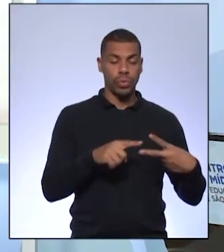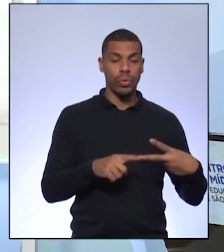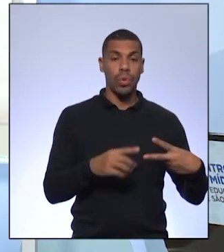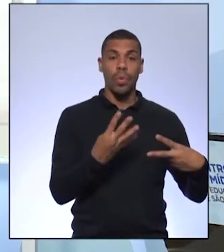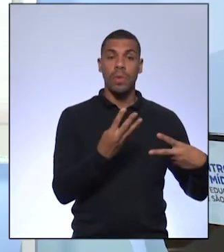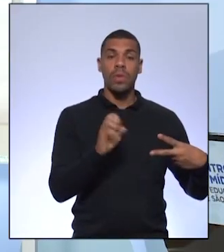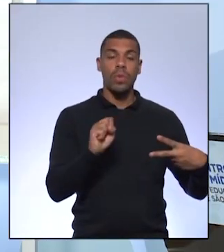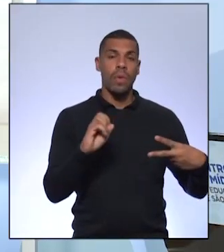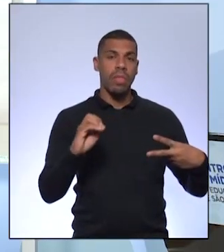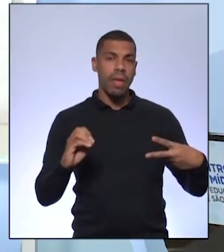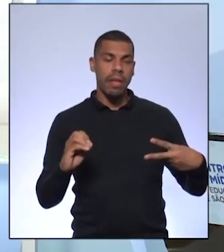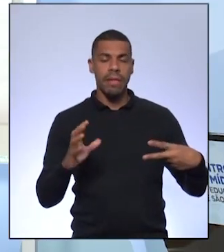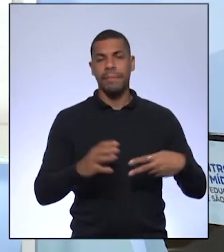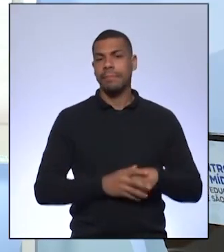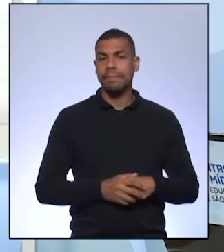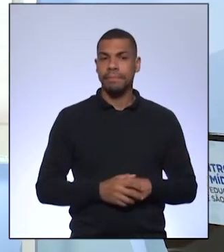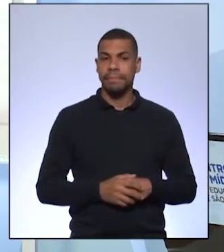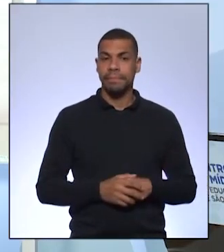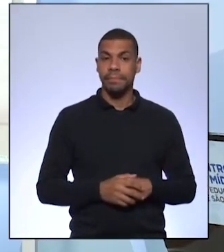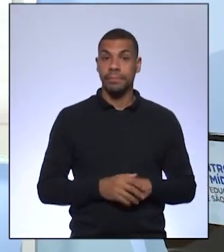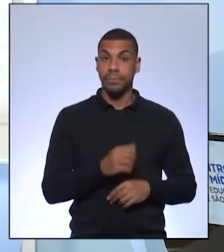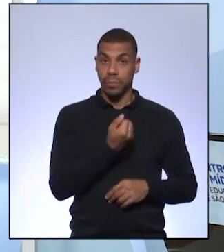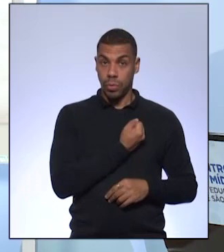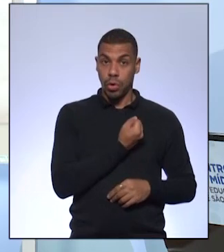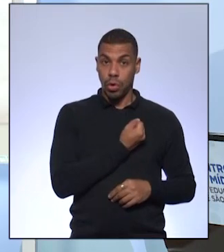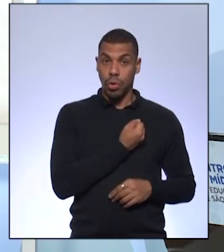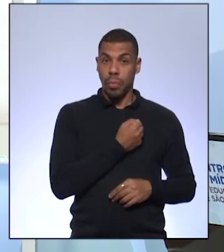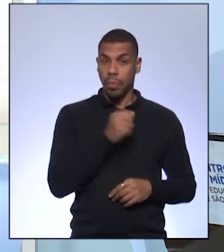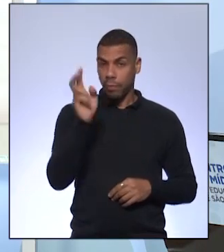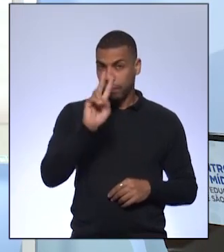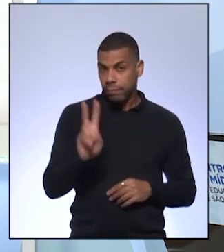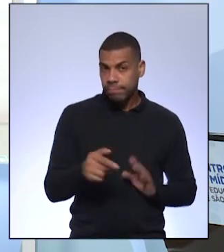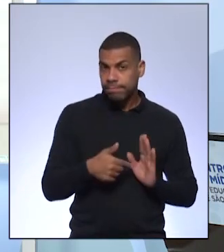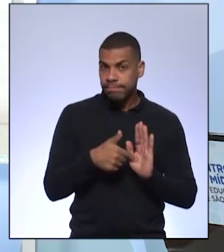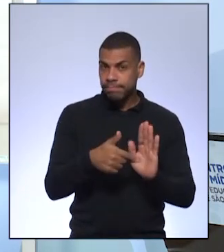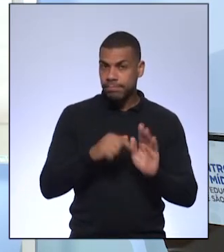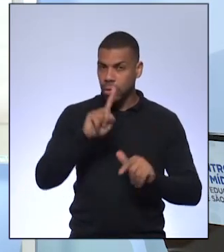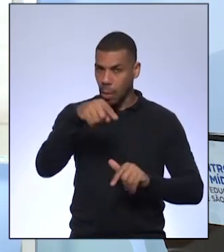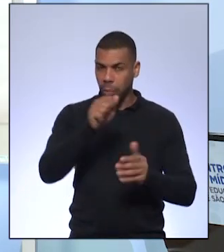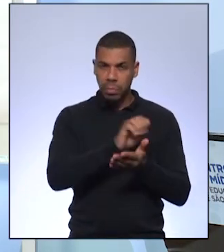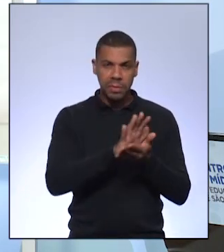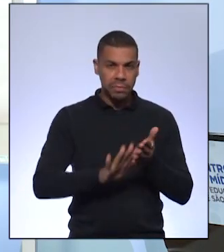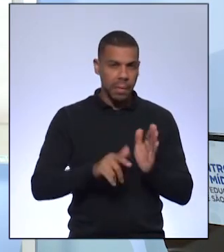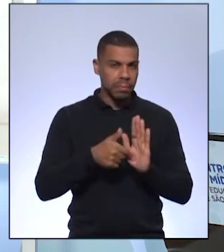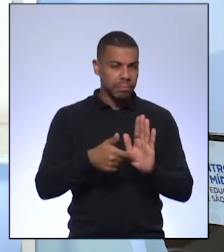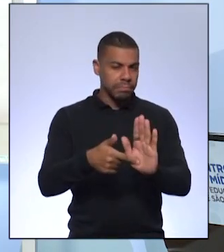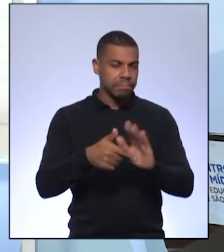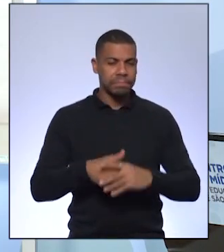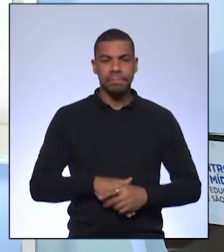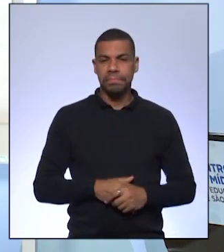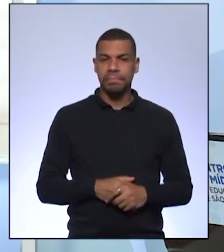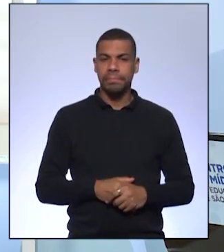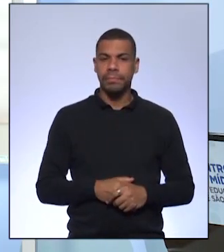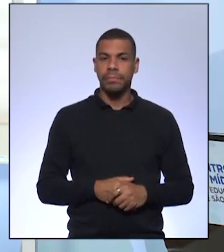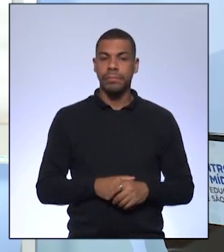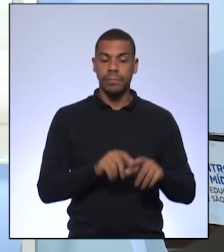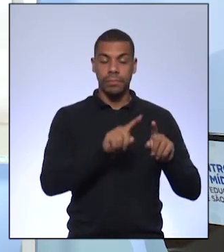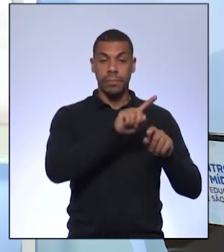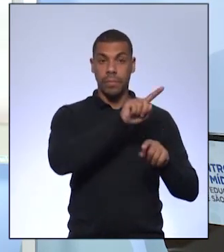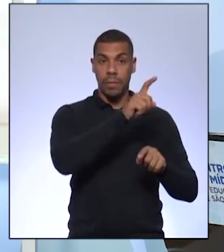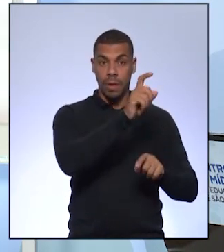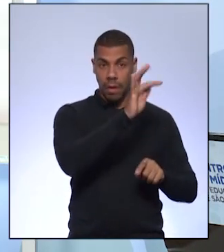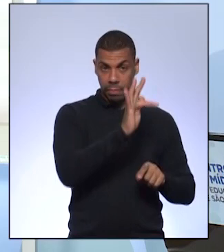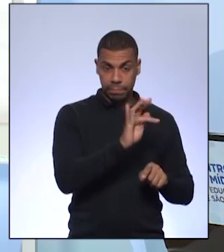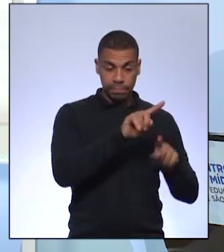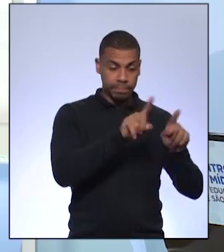por diante. Então, ó, esse valor vai aparecer em um exercício mais tarde sobre essa relação. Então, esse valor que fica aqui dentro é ele que